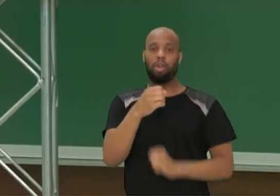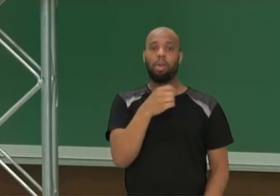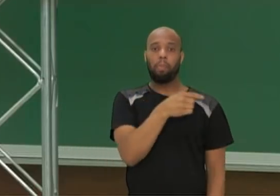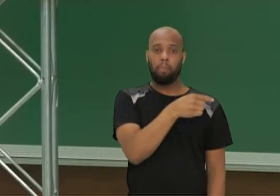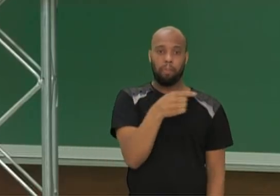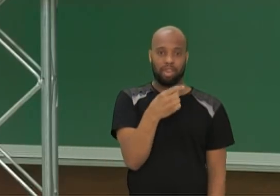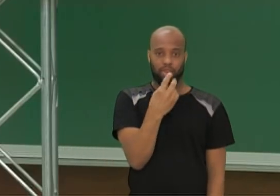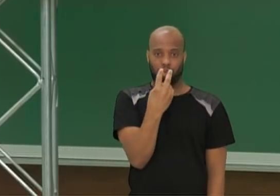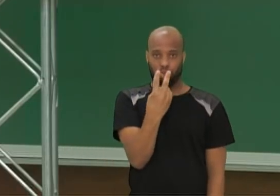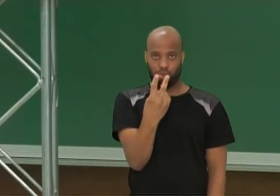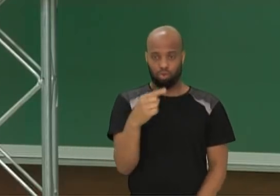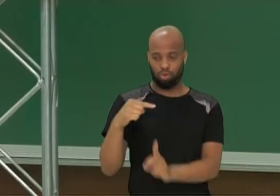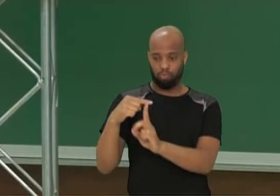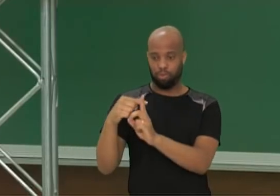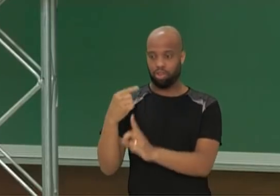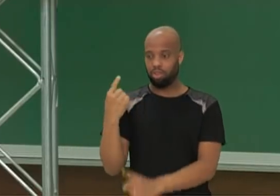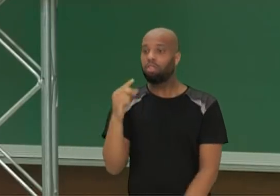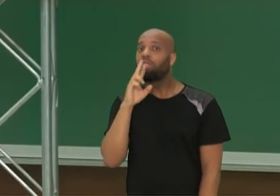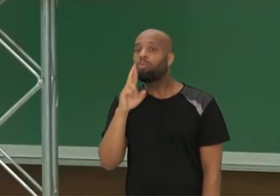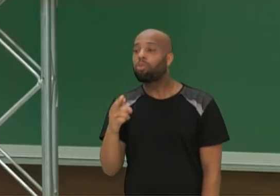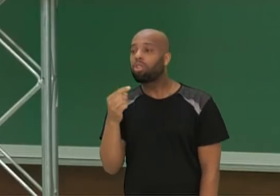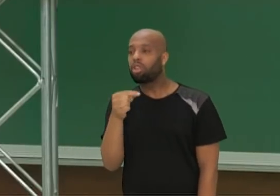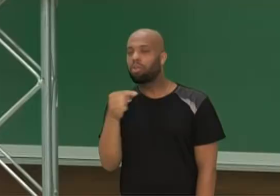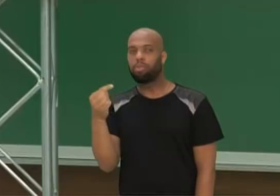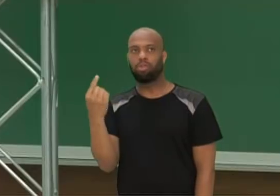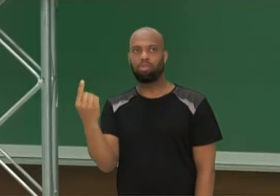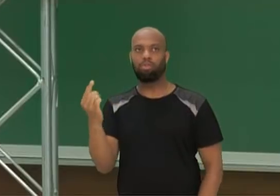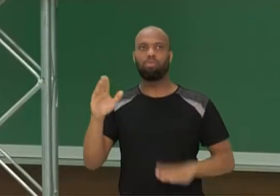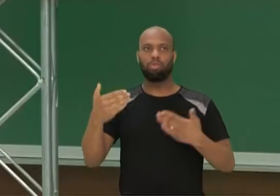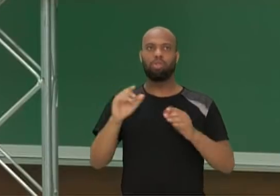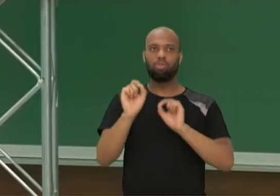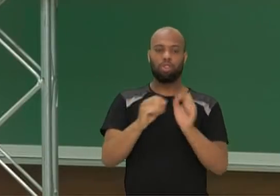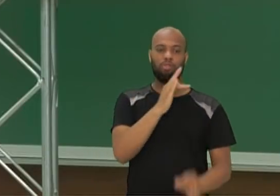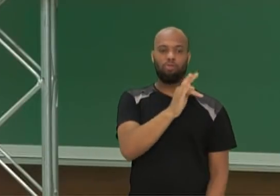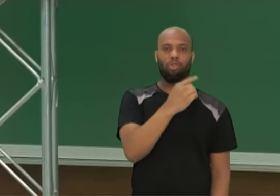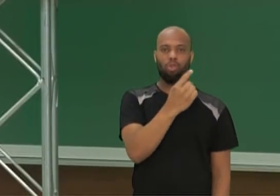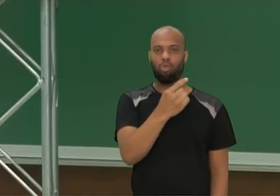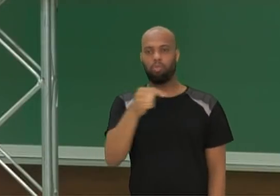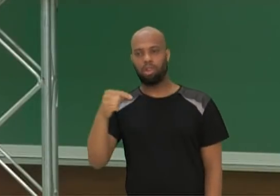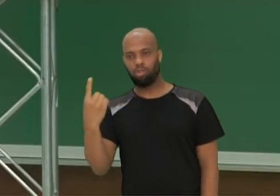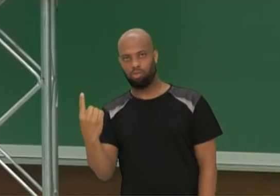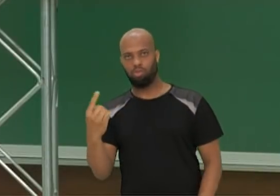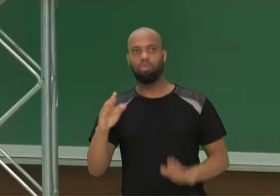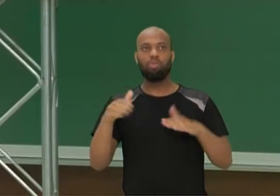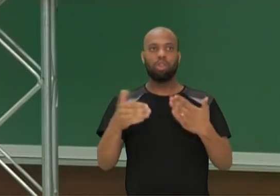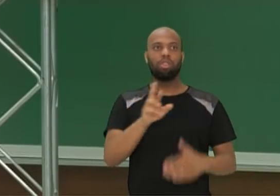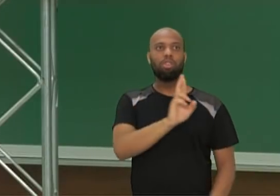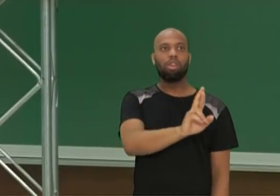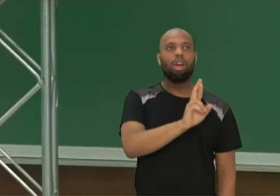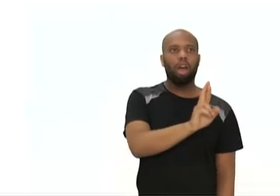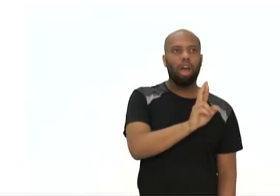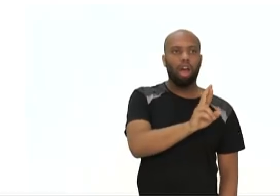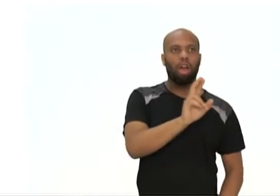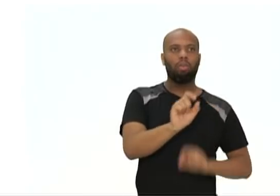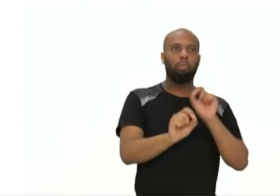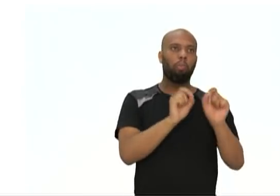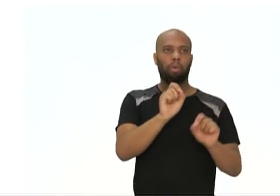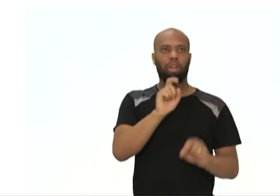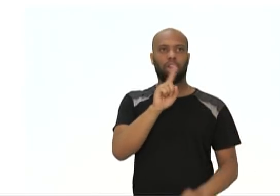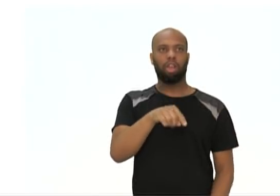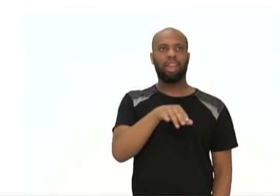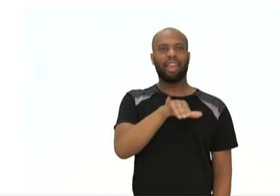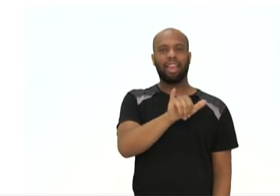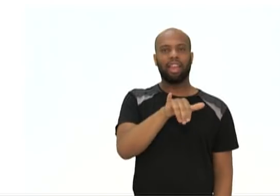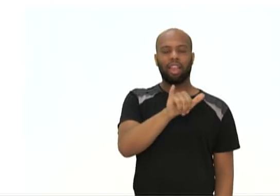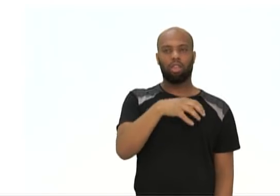2 mais 1, menos 1. Então, o foco é 1 menos 1. E a reta diretriz vai